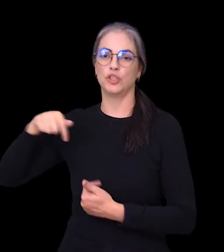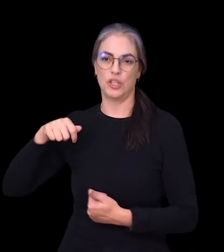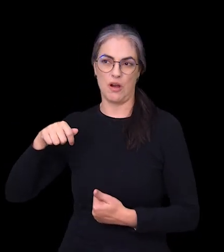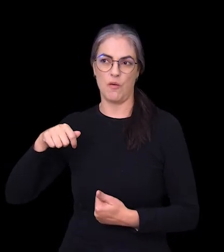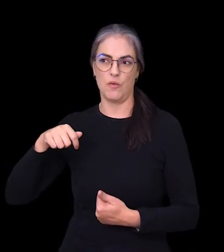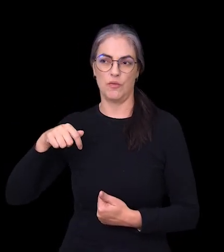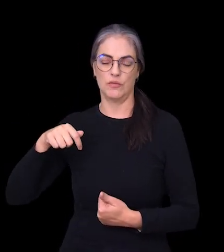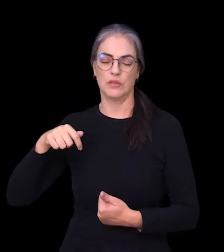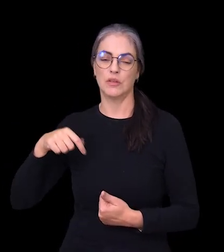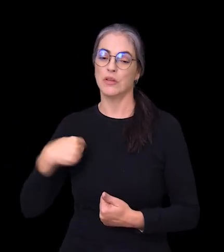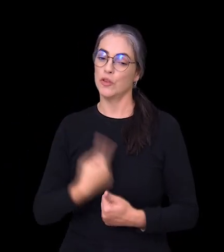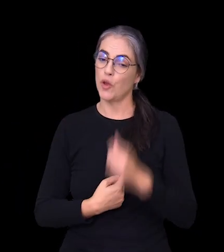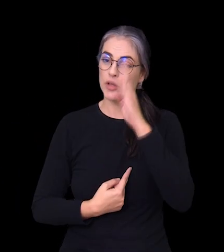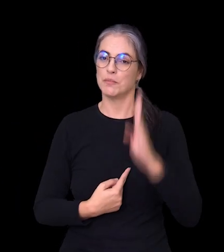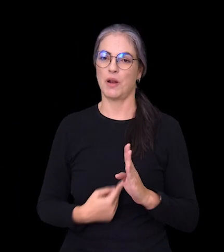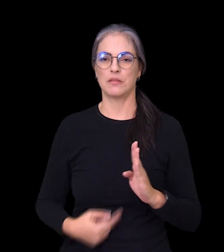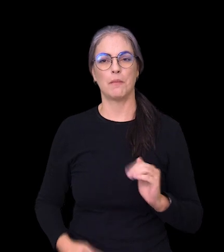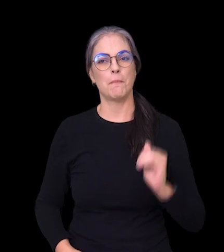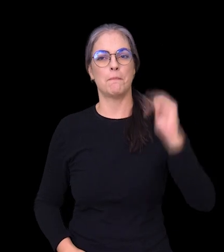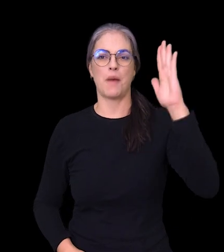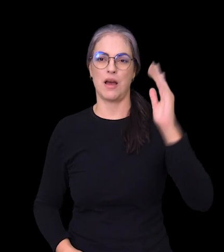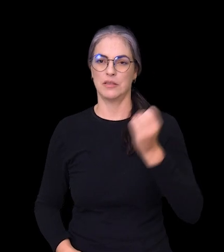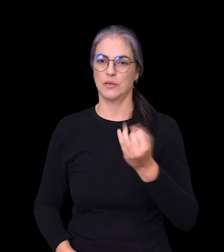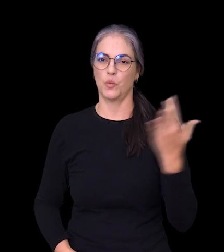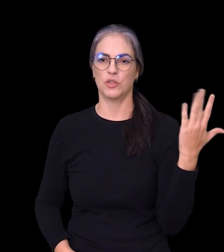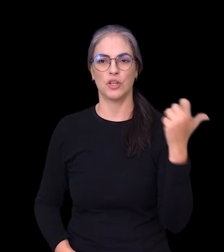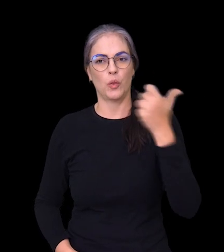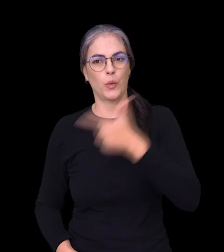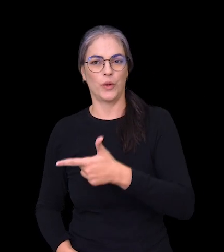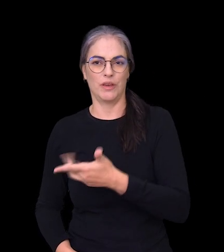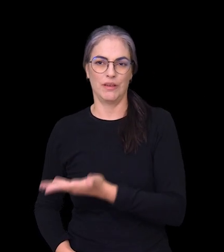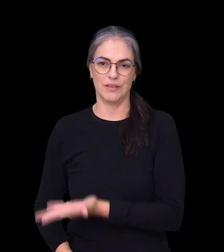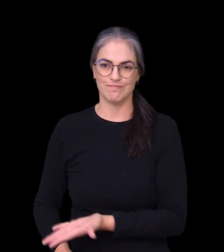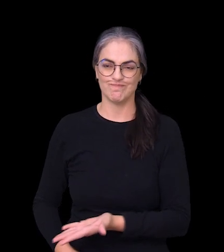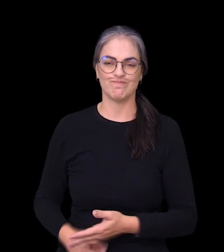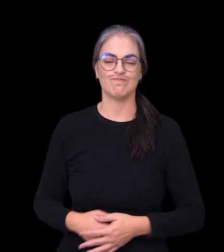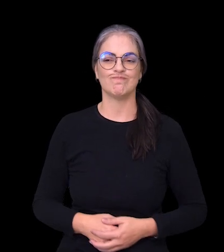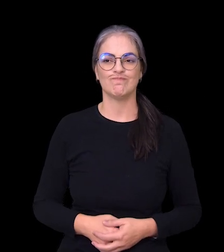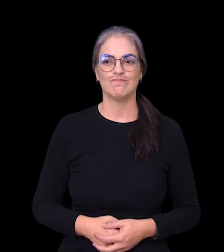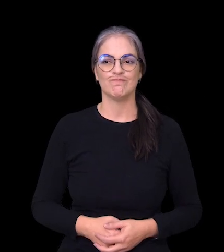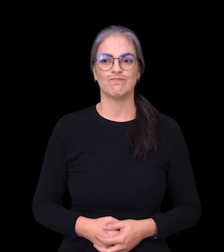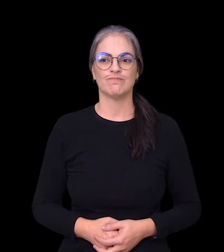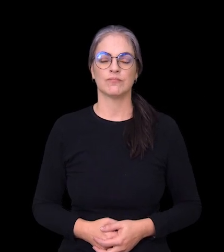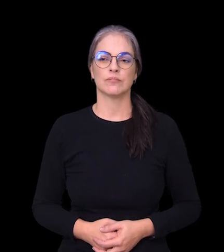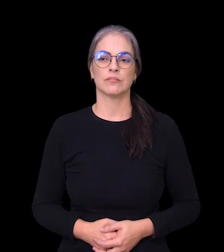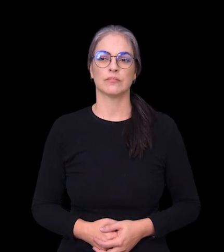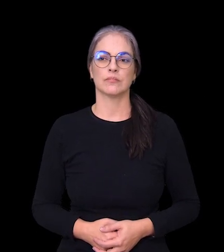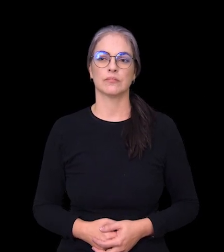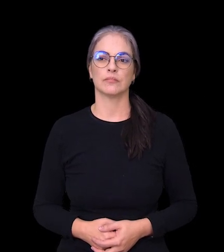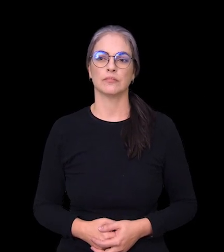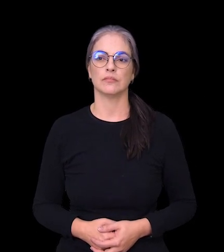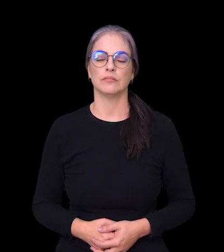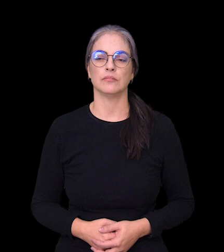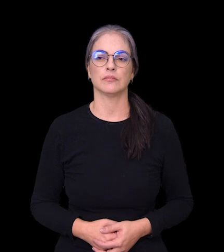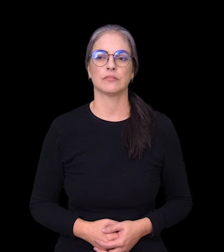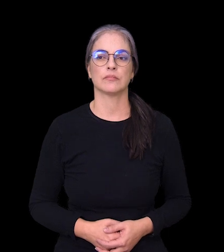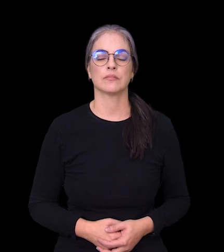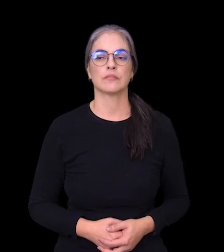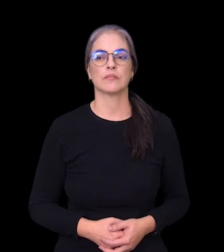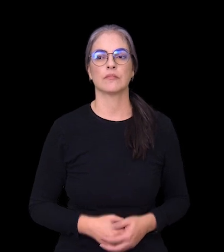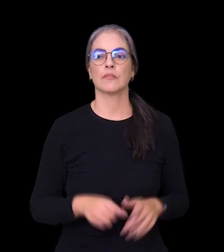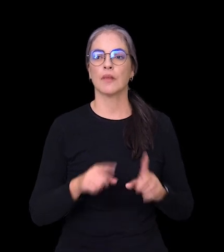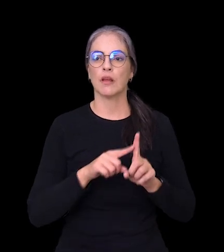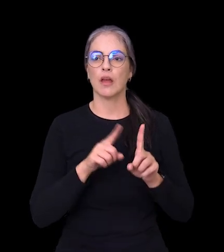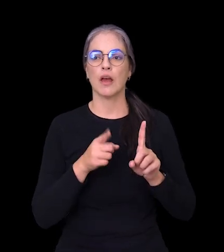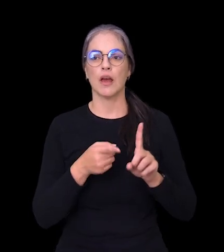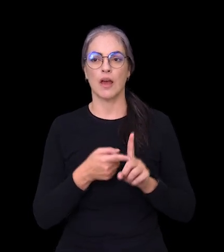mundial. O Brasil também tem uma fecundidade adolescente, né, a gravidez na adolescência, mais alta, por exemplo,